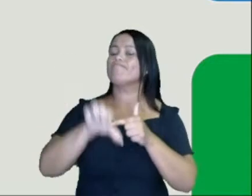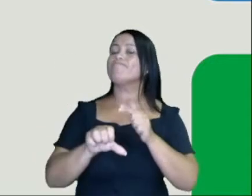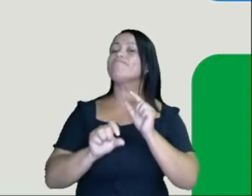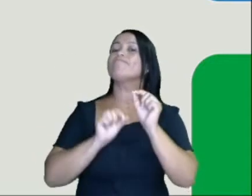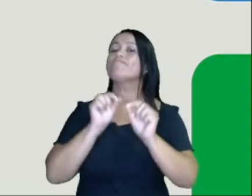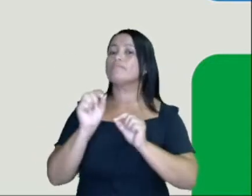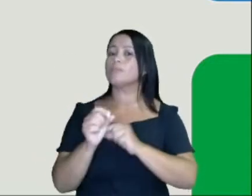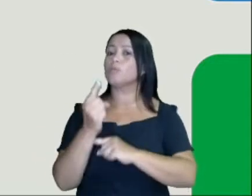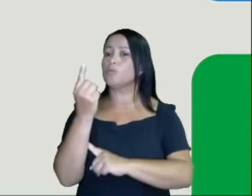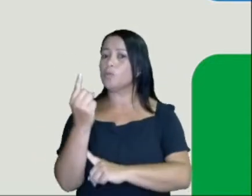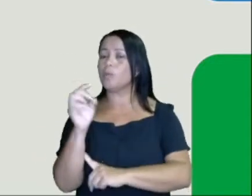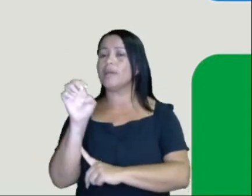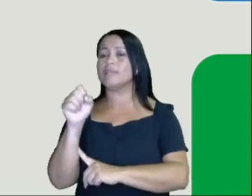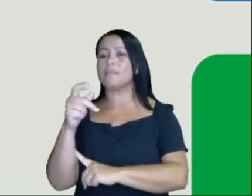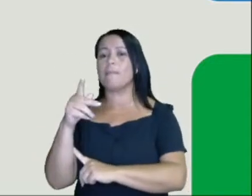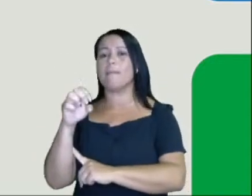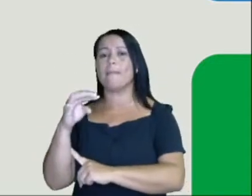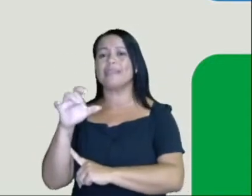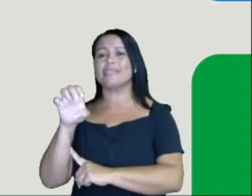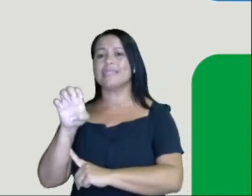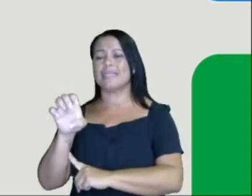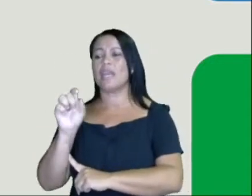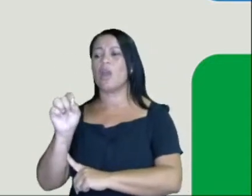espécies, é a chamada de